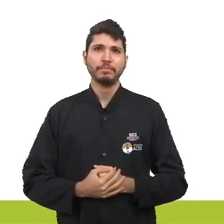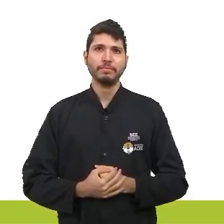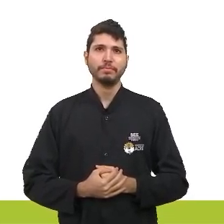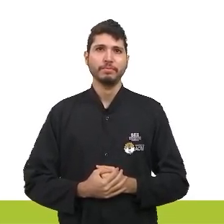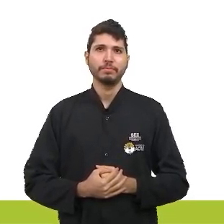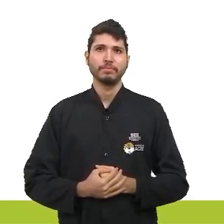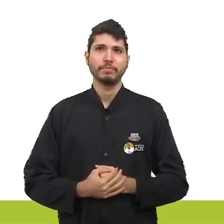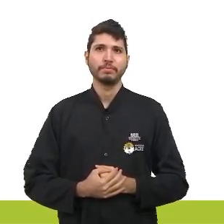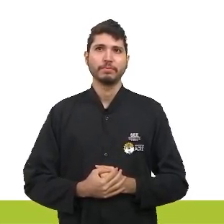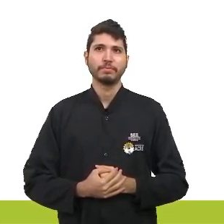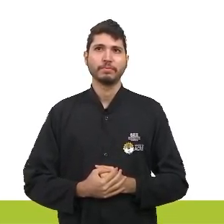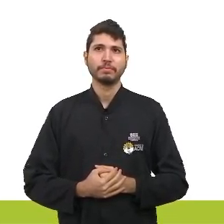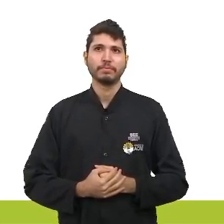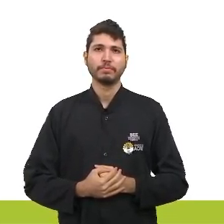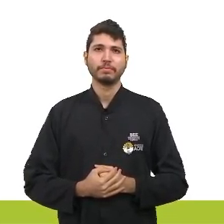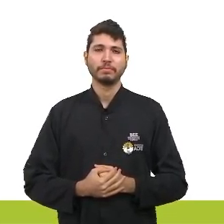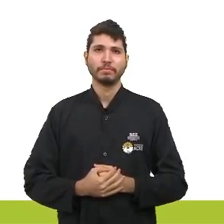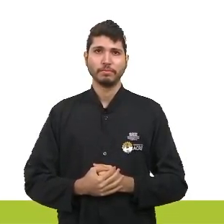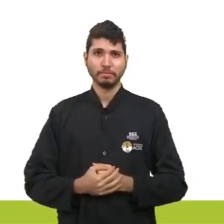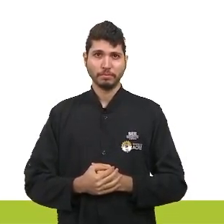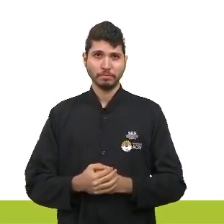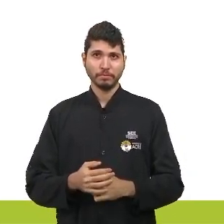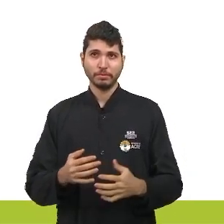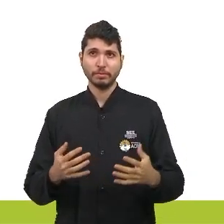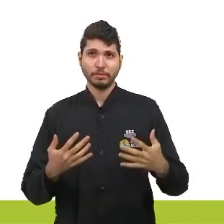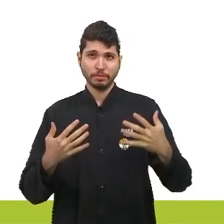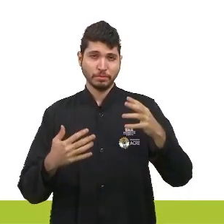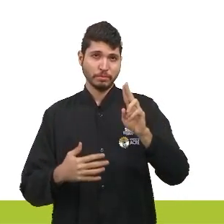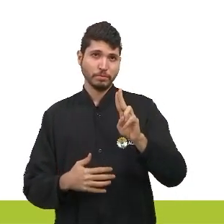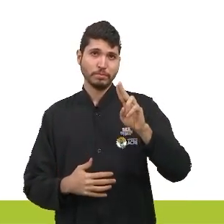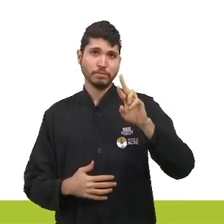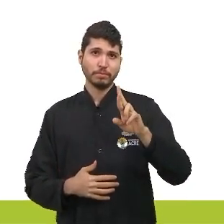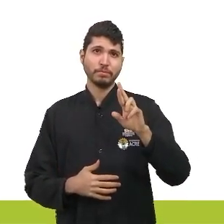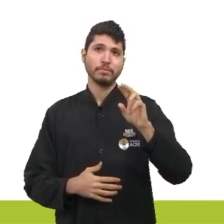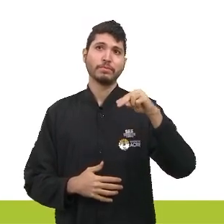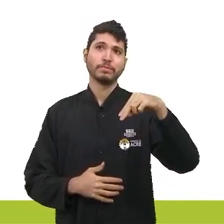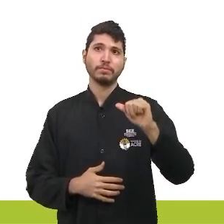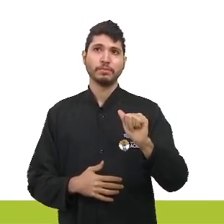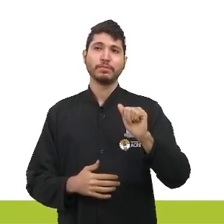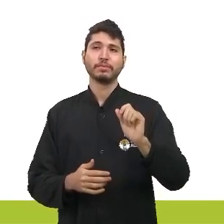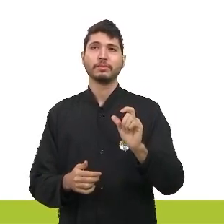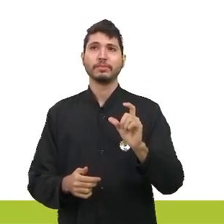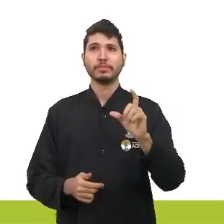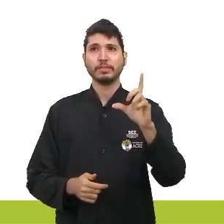Uma urna contém 12 bolas azuis e 8 brancas.